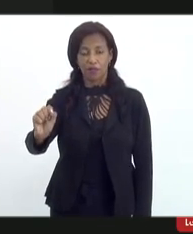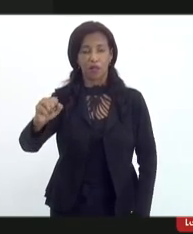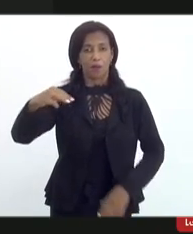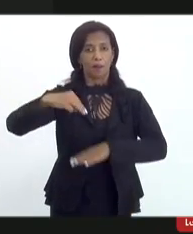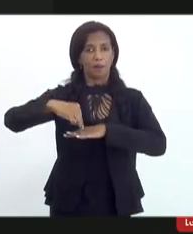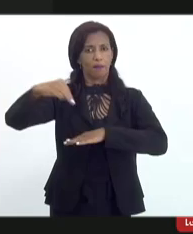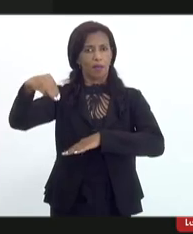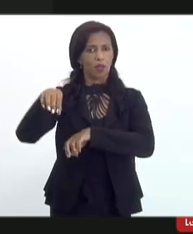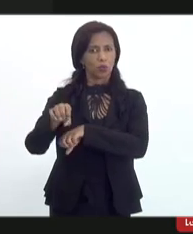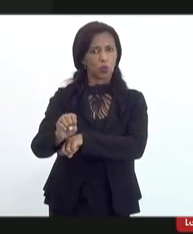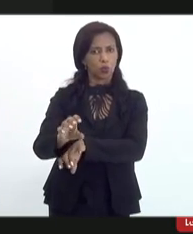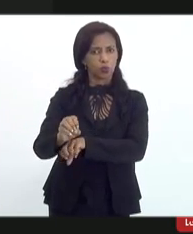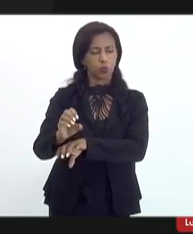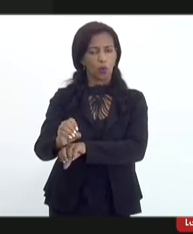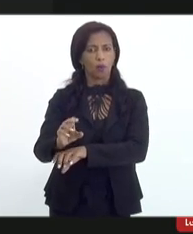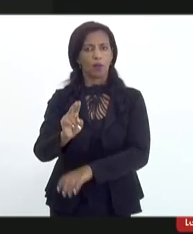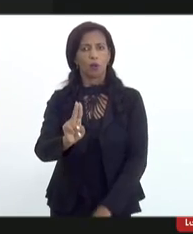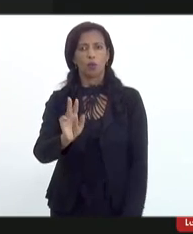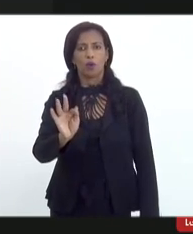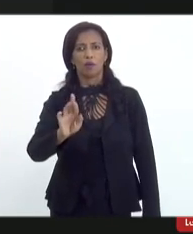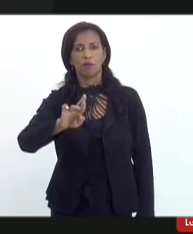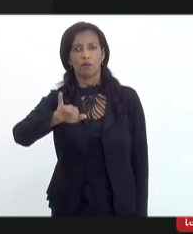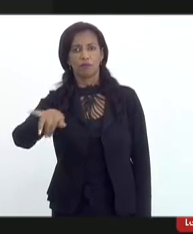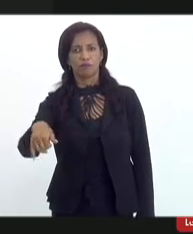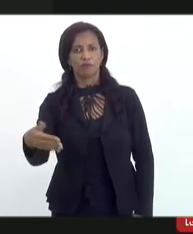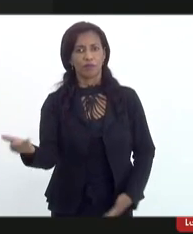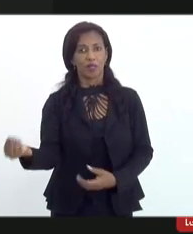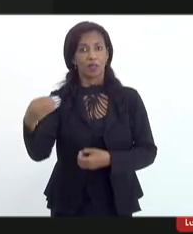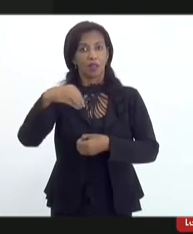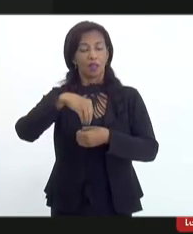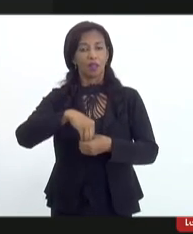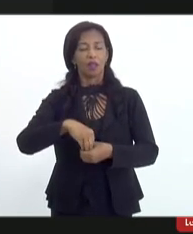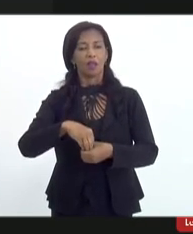mestre em Educação pela UFRJ, integra